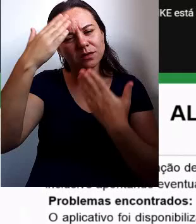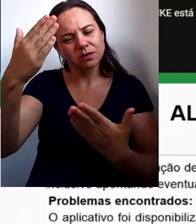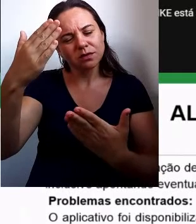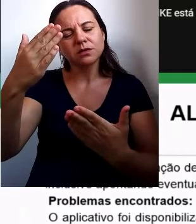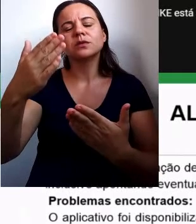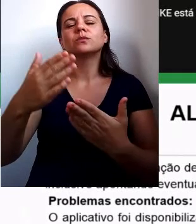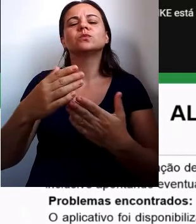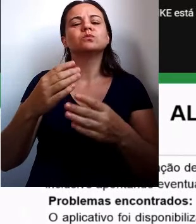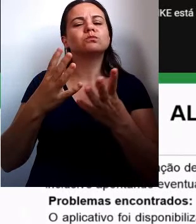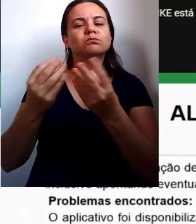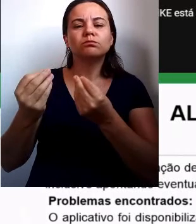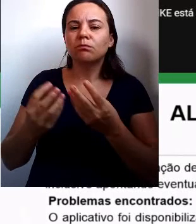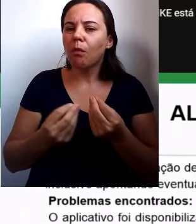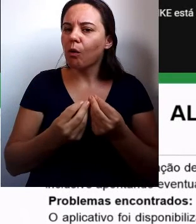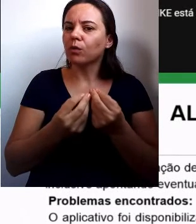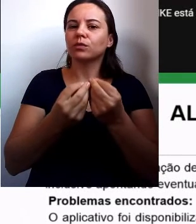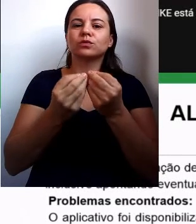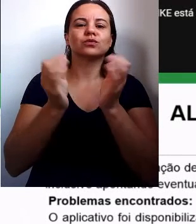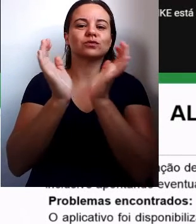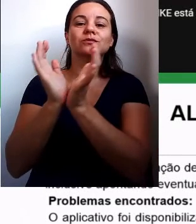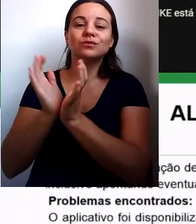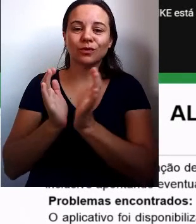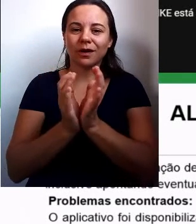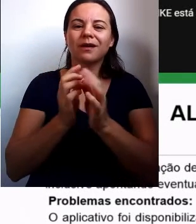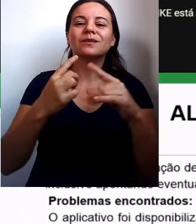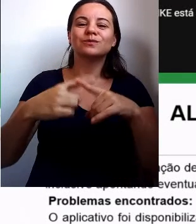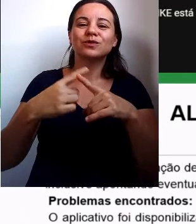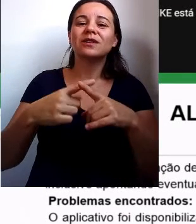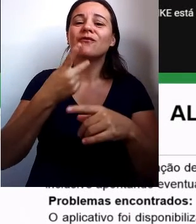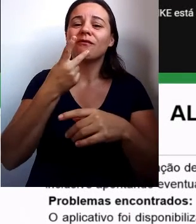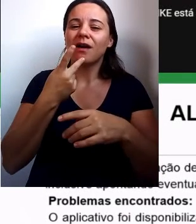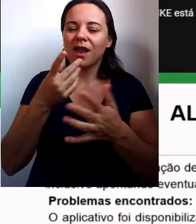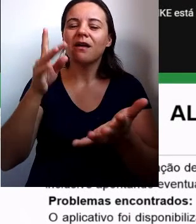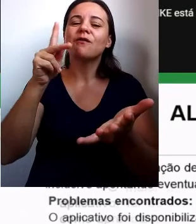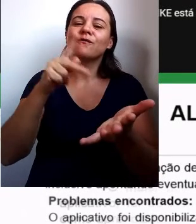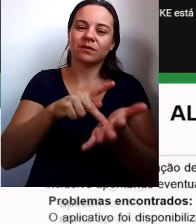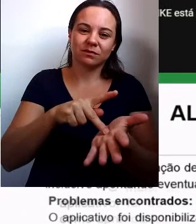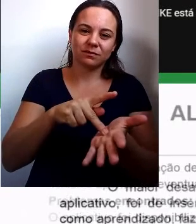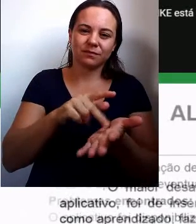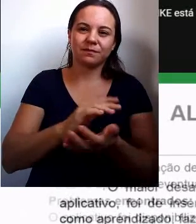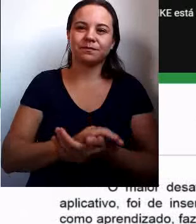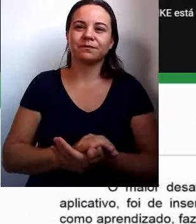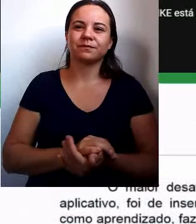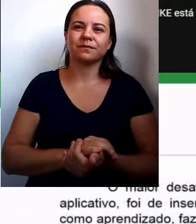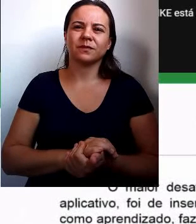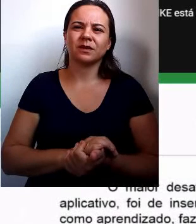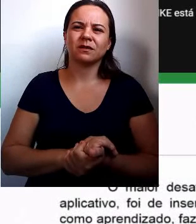ficou agradecido por conseguir acertar esse aplicativo.